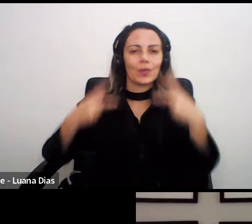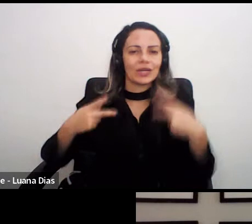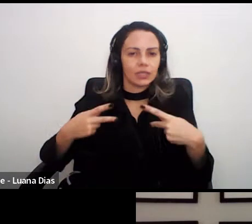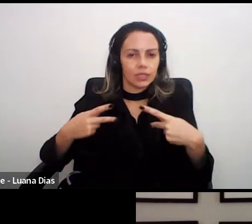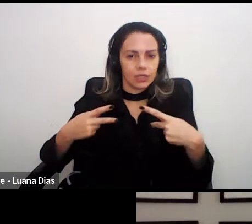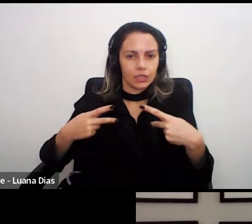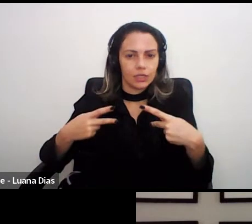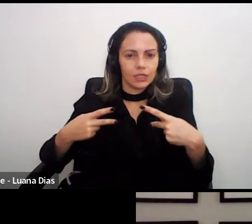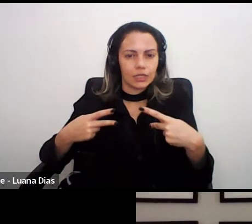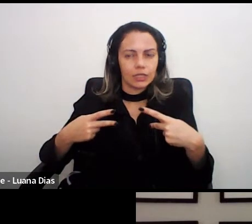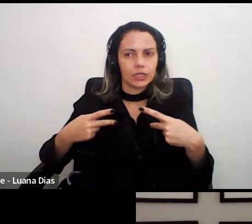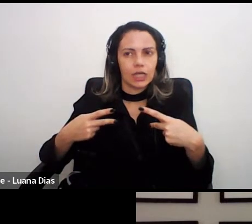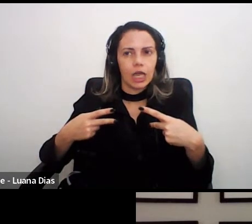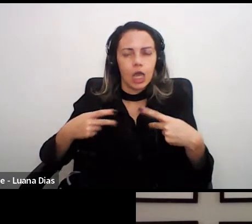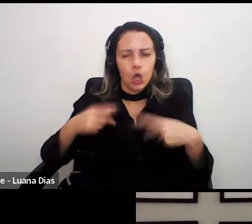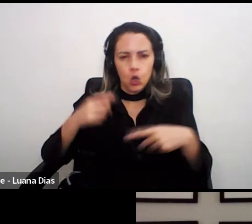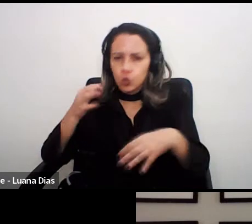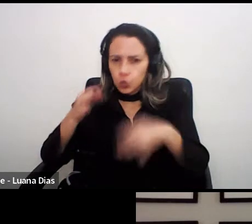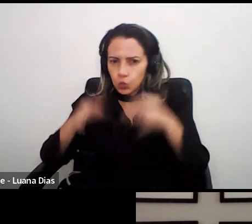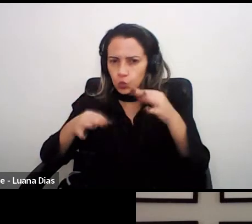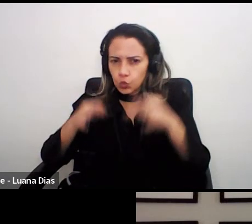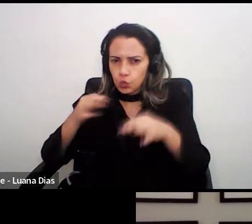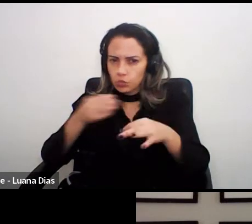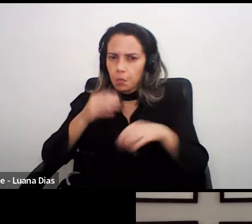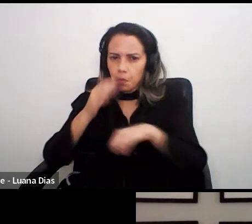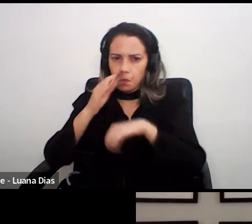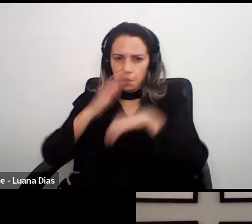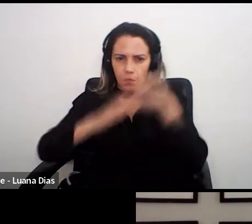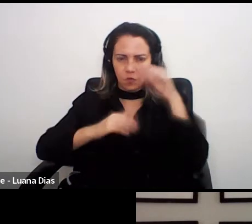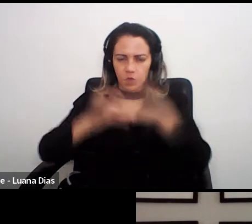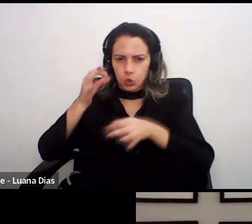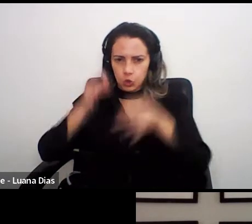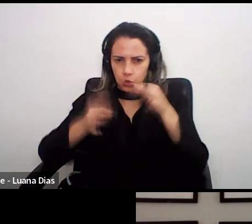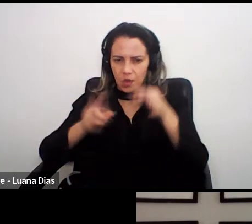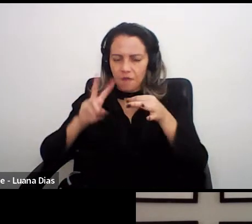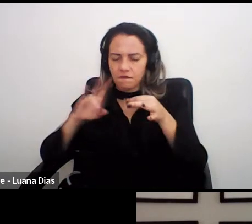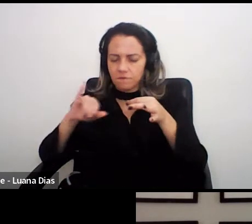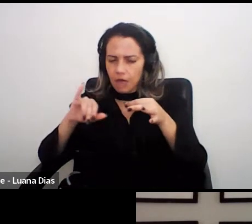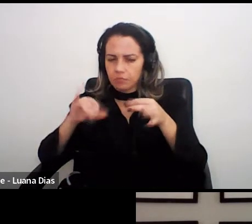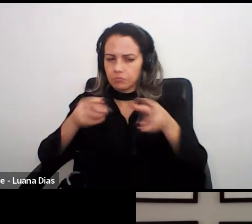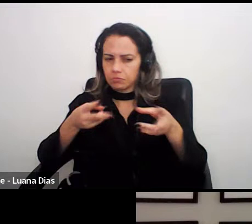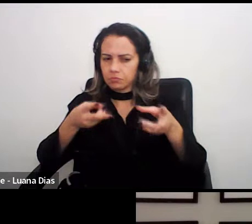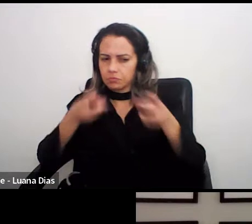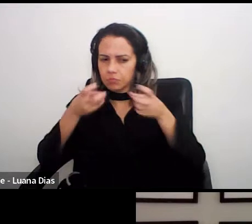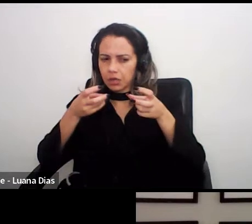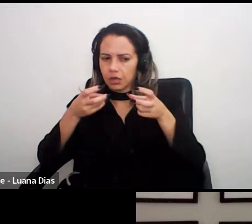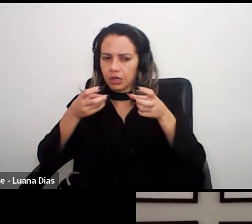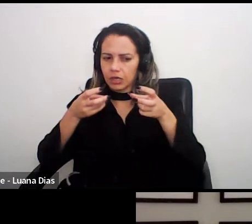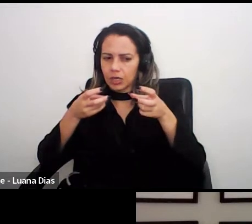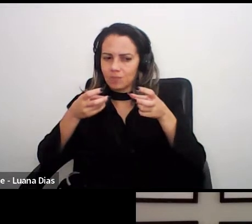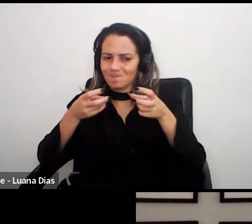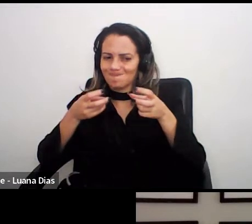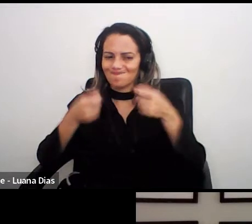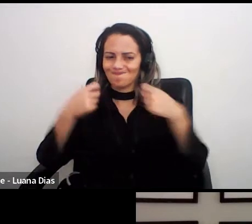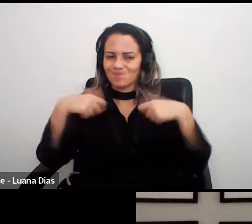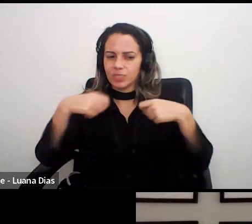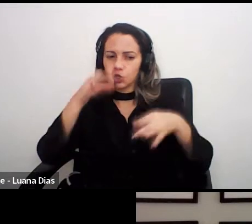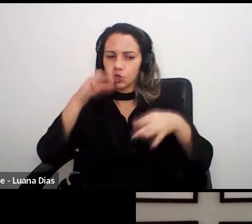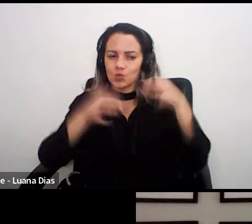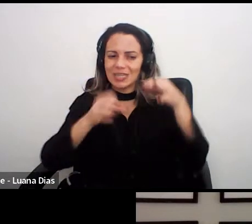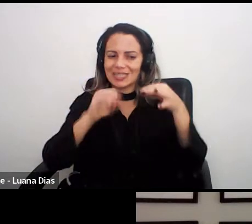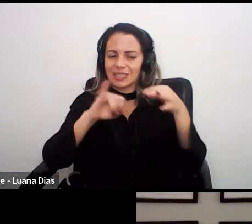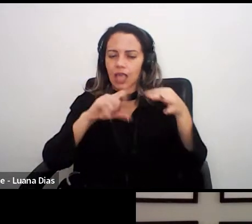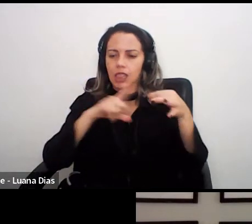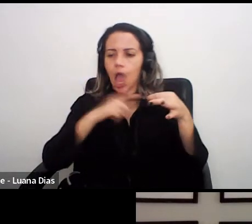assim, será que o juiz vai entender que ele não precisa julgar o processo se houver um outro mecanismo que seja melhor para os